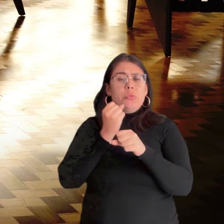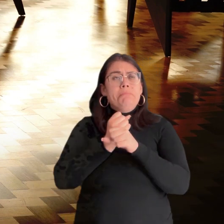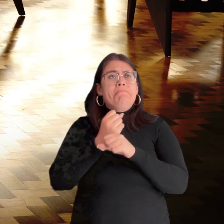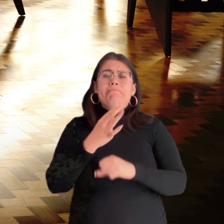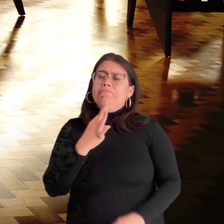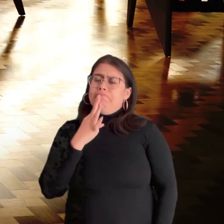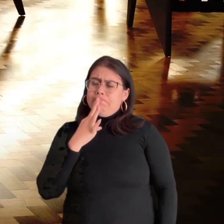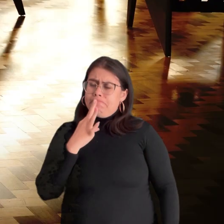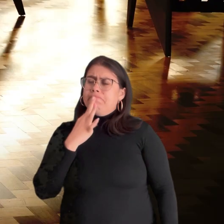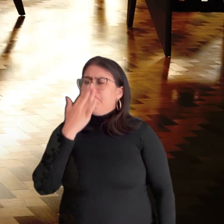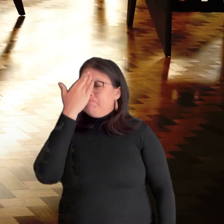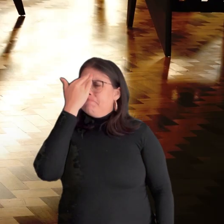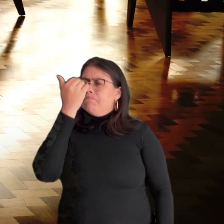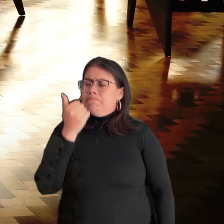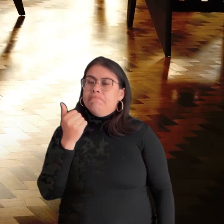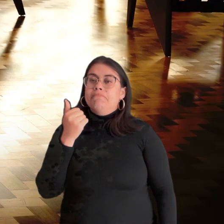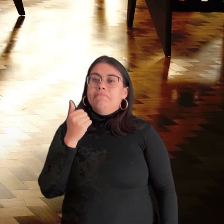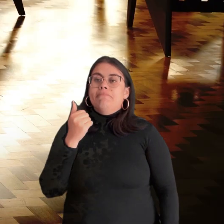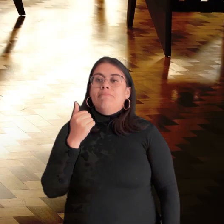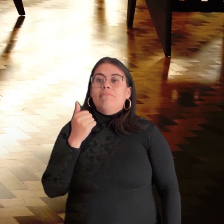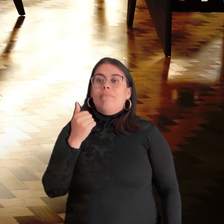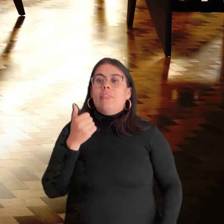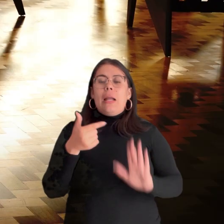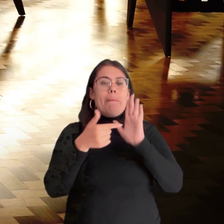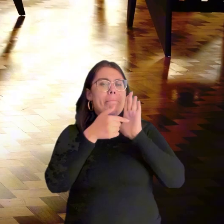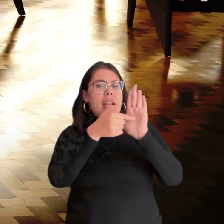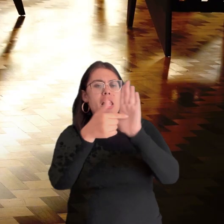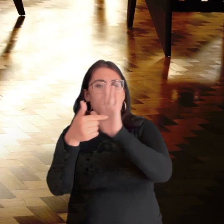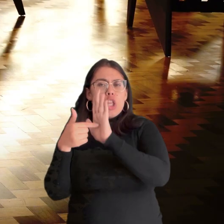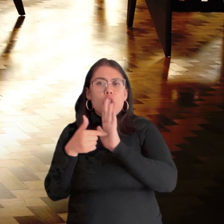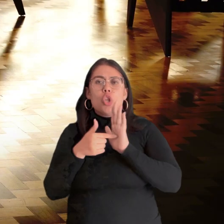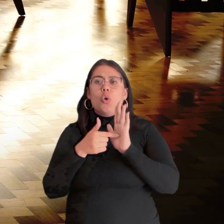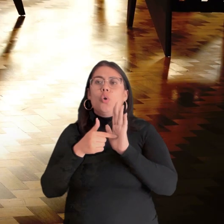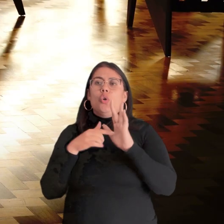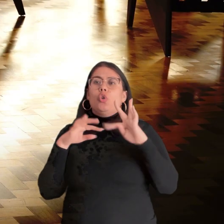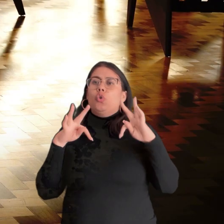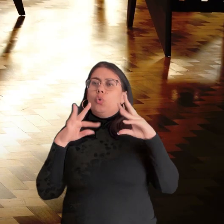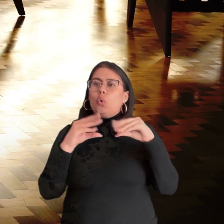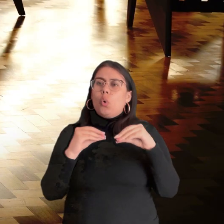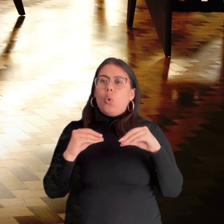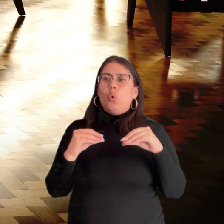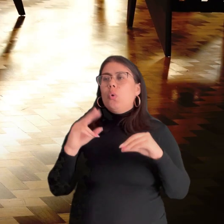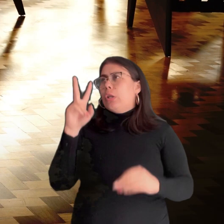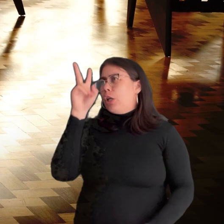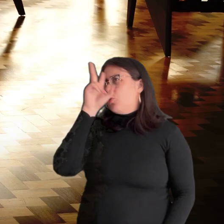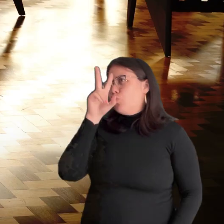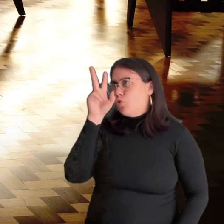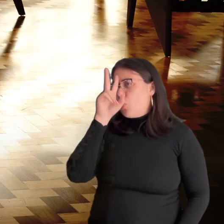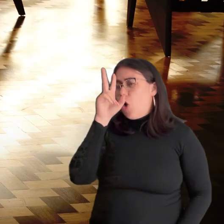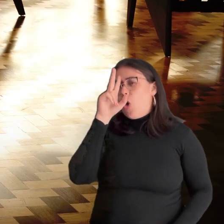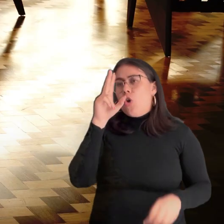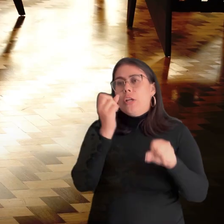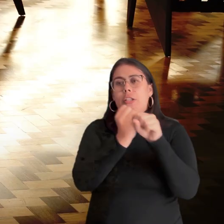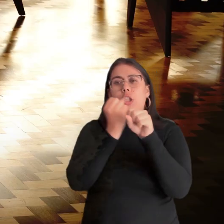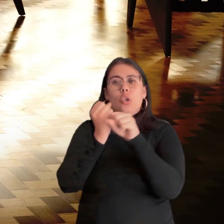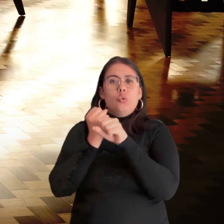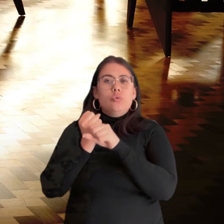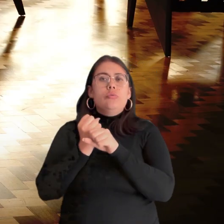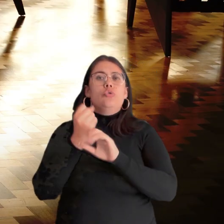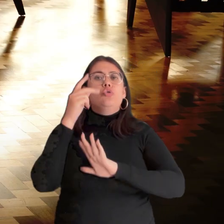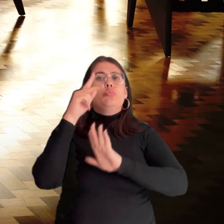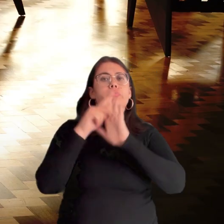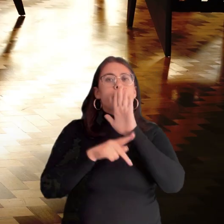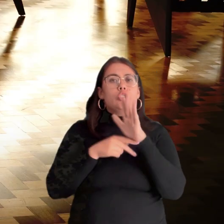apresentou para a gente a história da construção, da encomenda do projeto, inclusive, e tal. Tem histórias interessantes